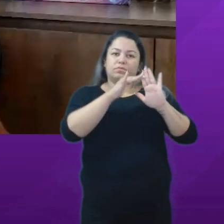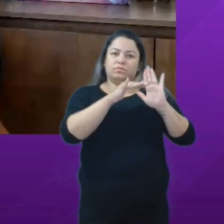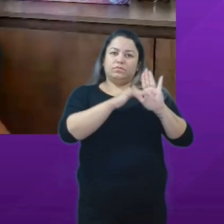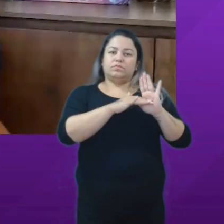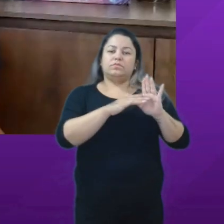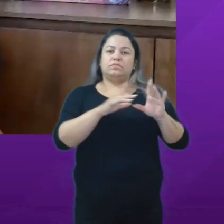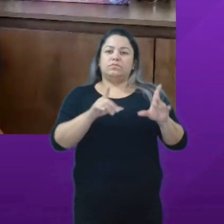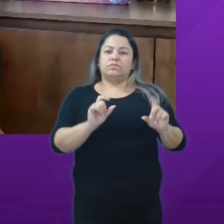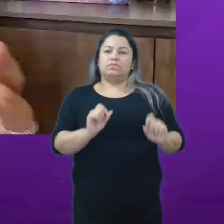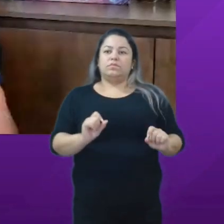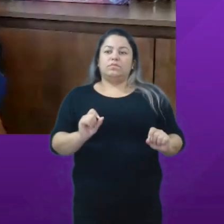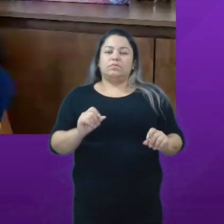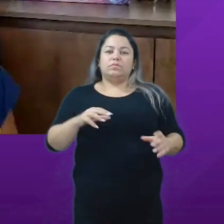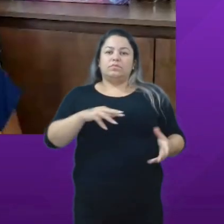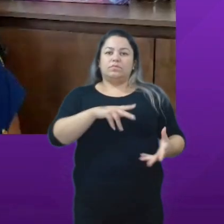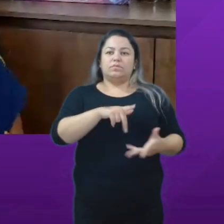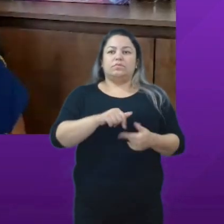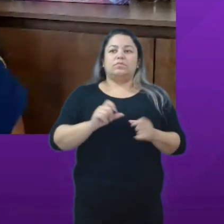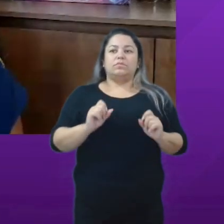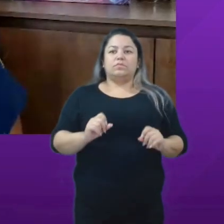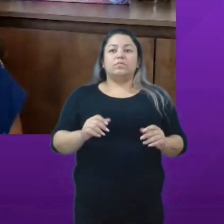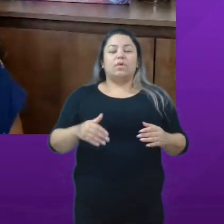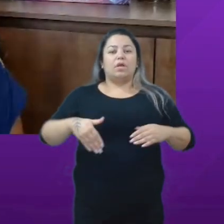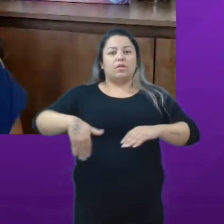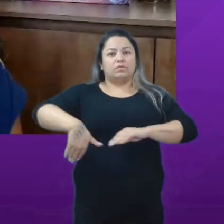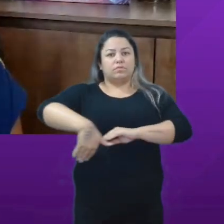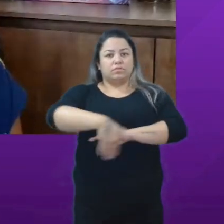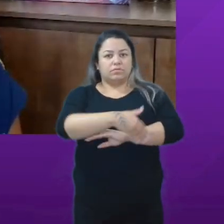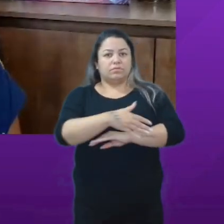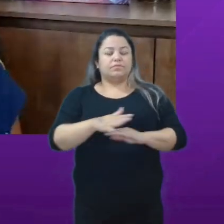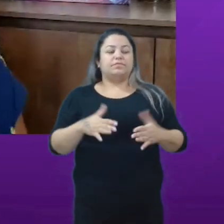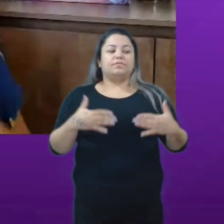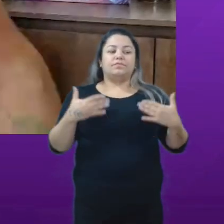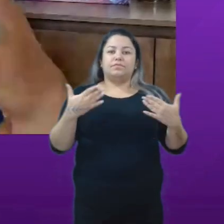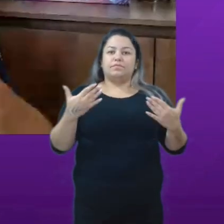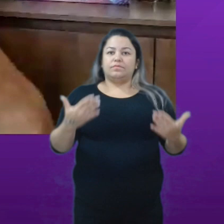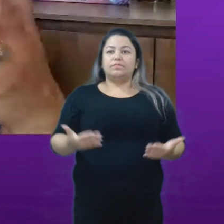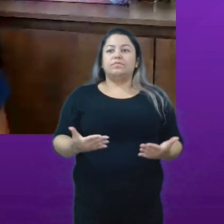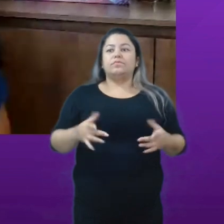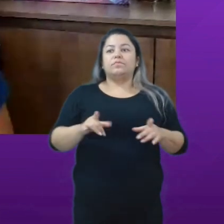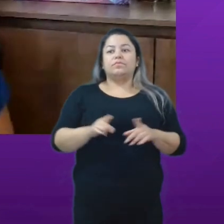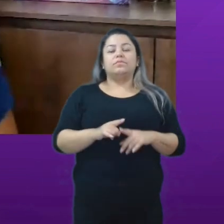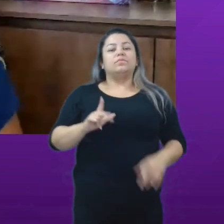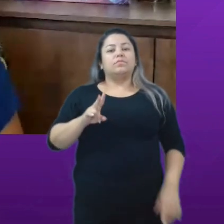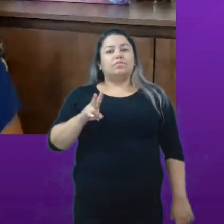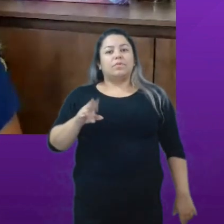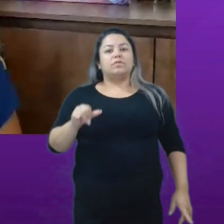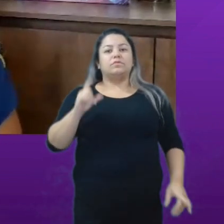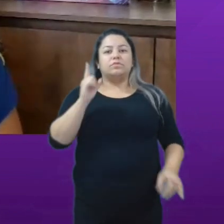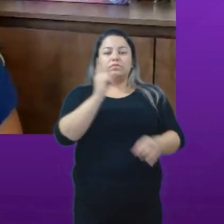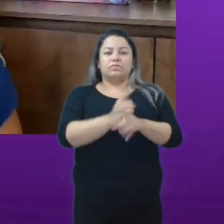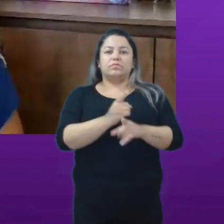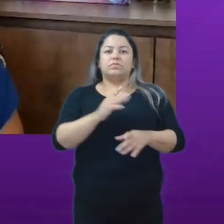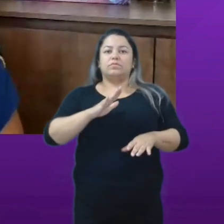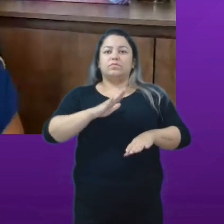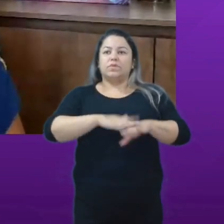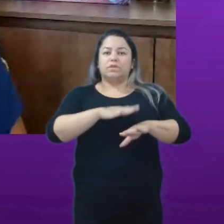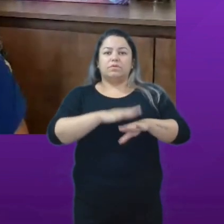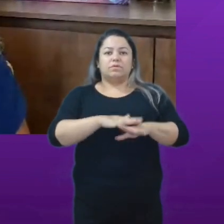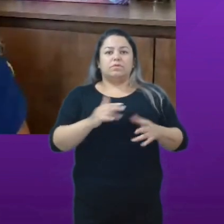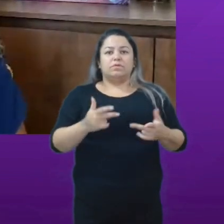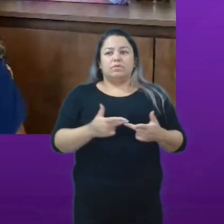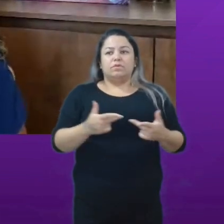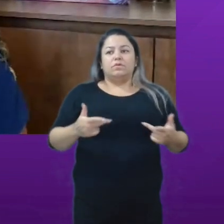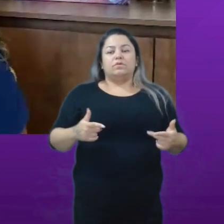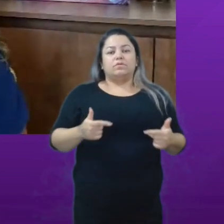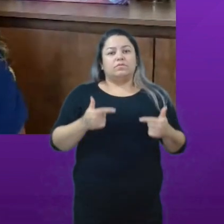mundo digital e as ruas. Então, aos pouquinhos a gente vai também descobrindo mais coisa. Eu sou ativista